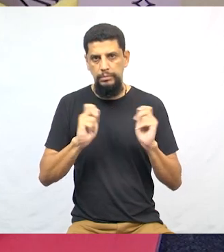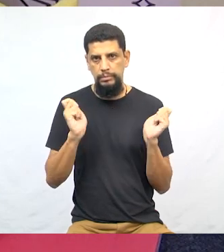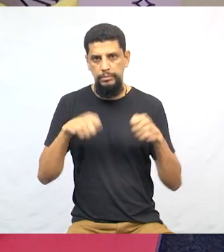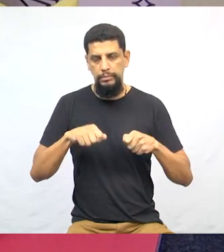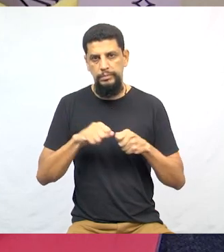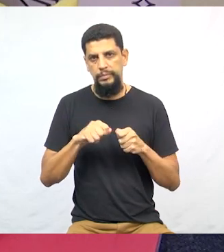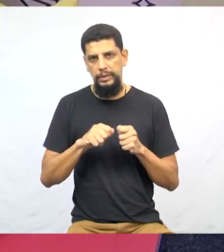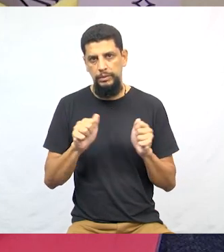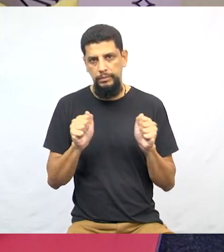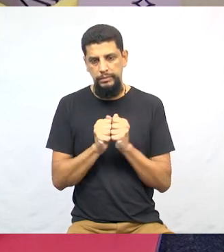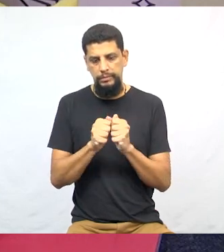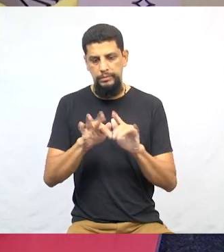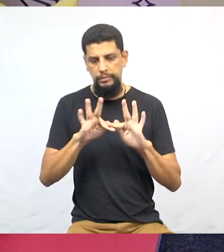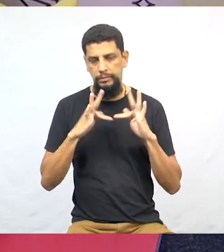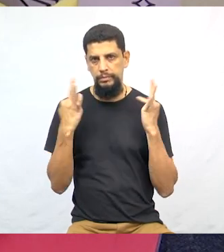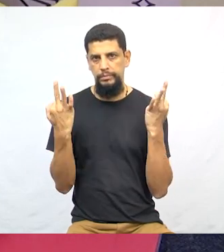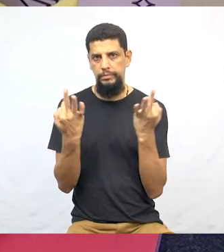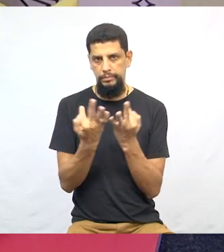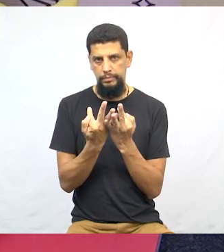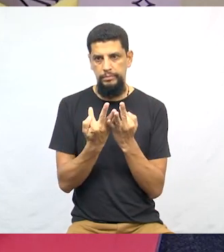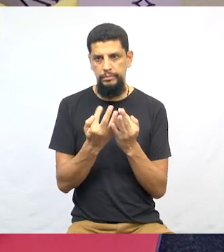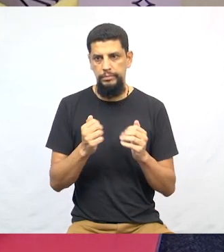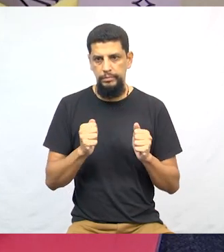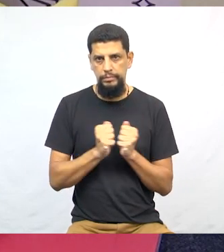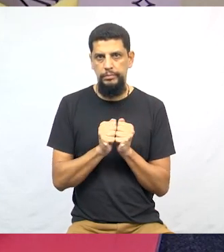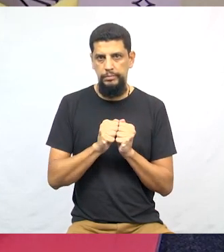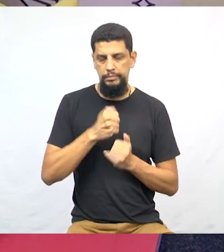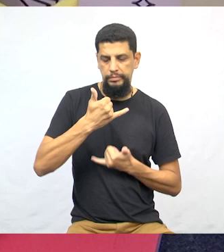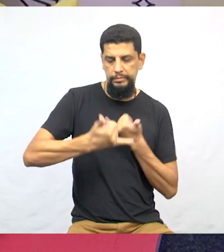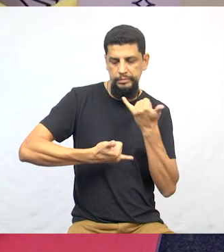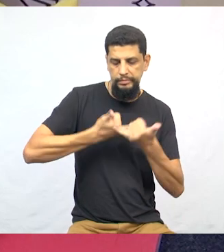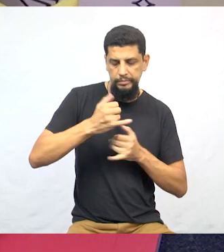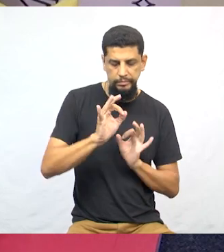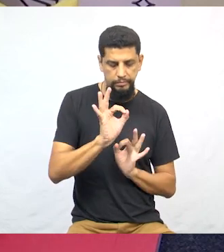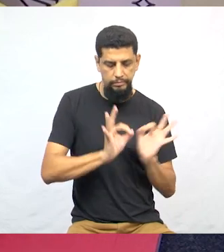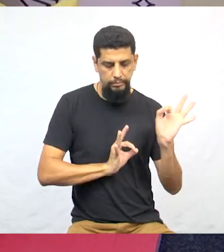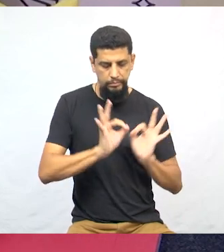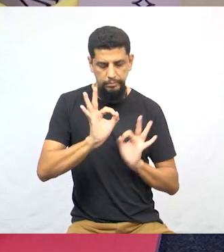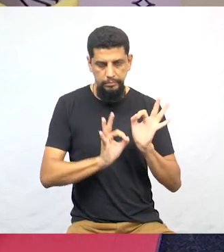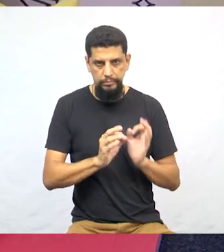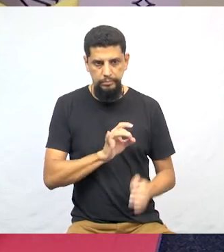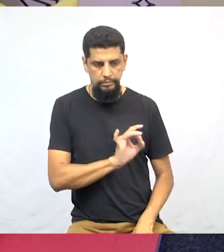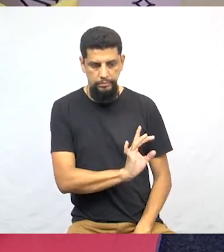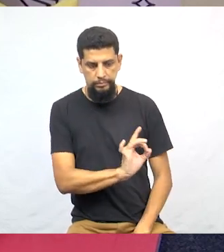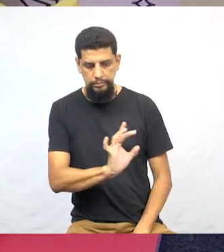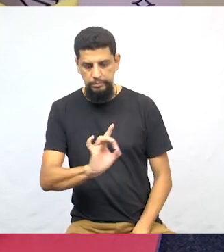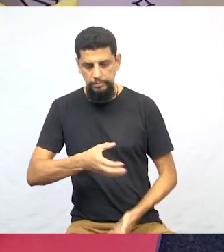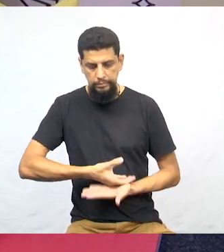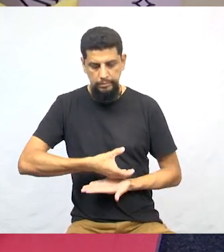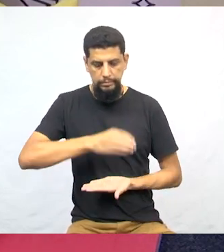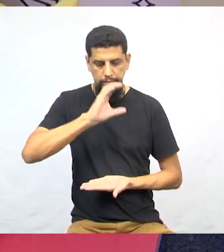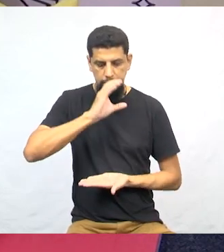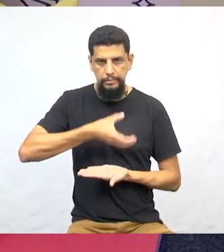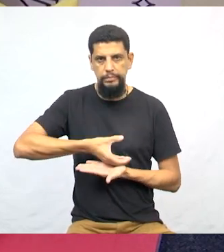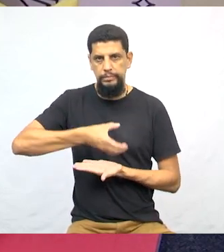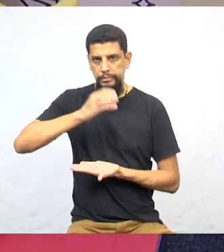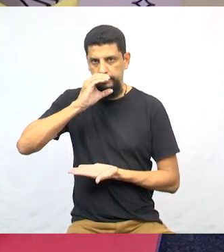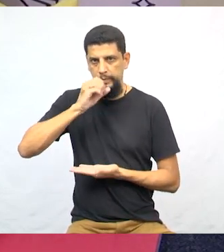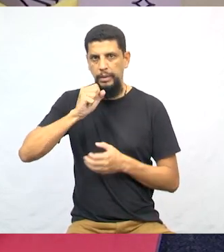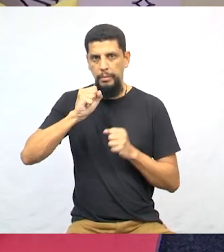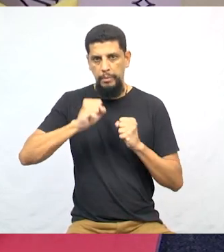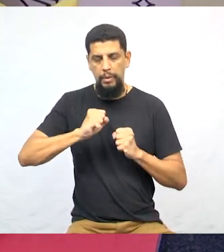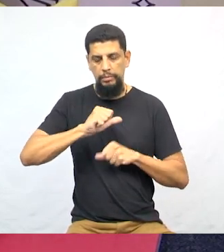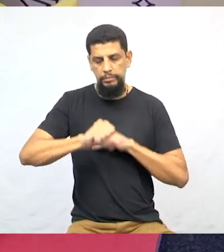você pode fazer aí com a sua família e juntos brincarem de organizarem os copos. Podem mudar as